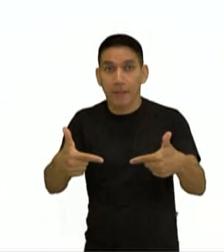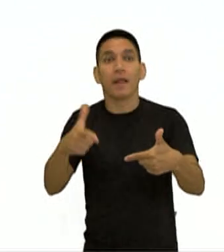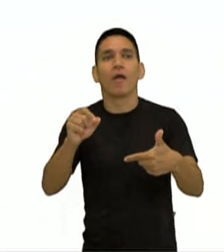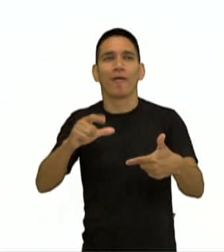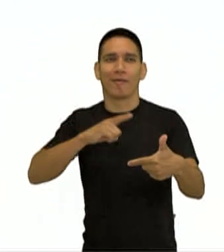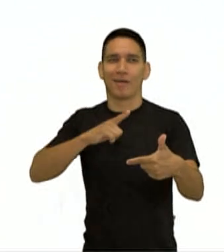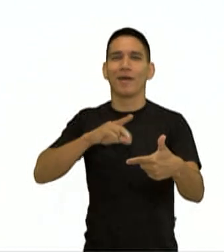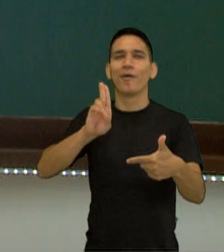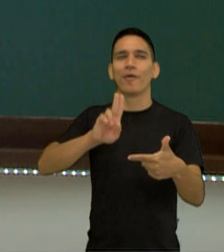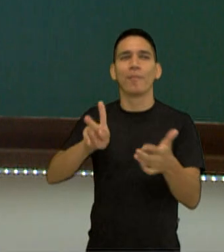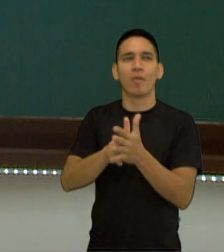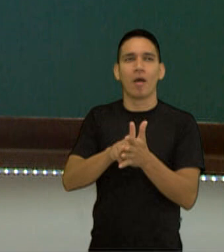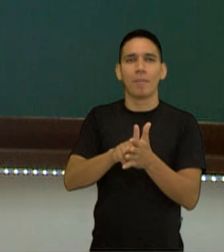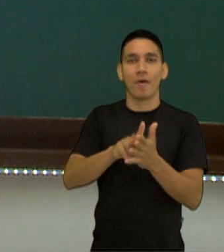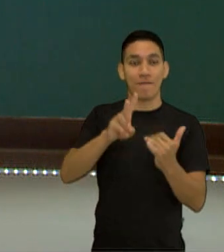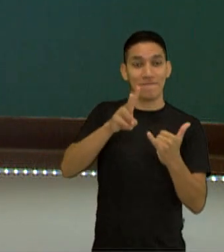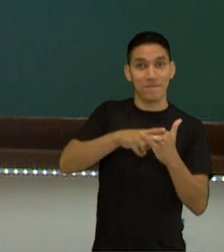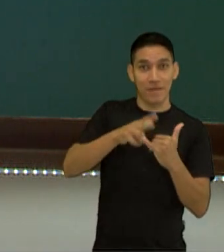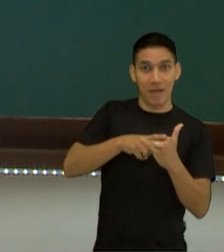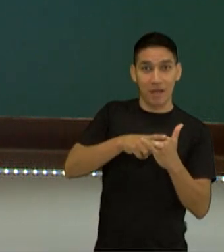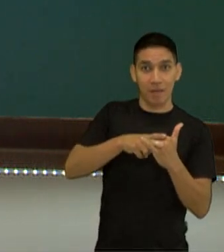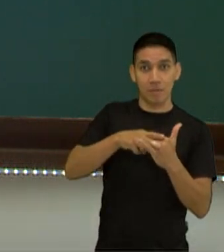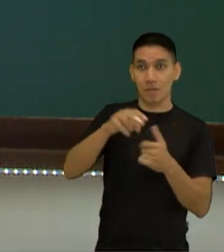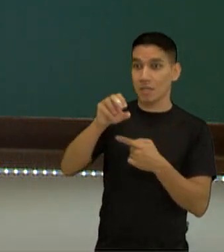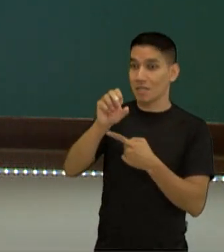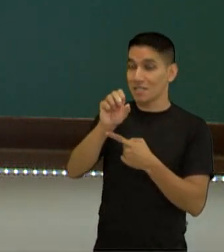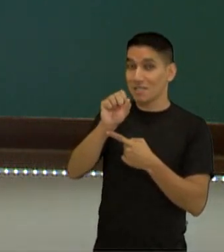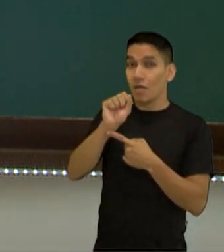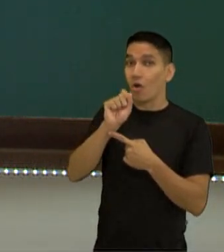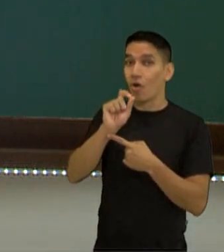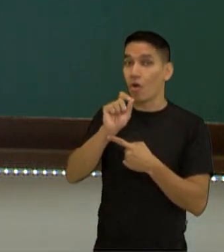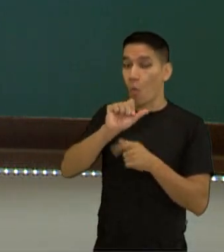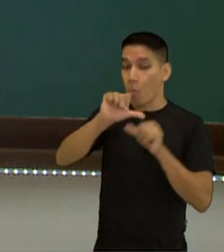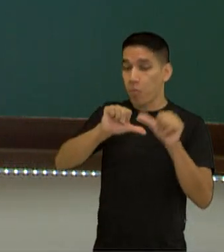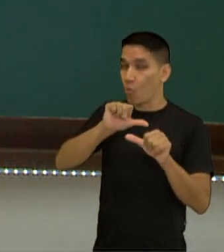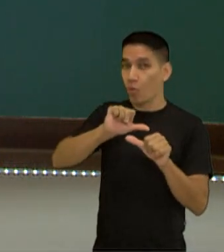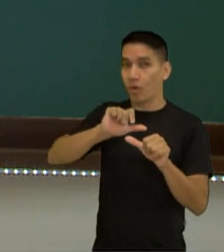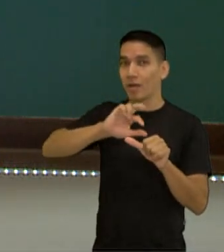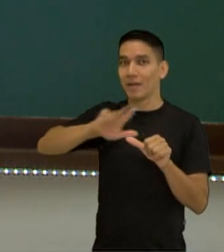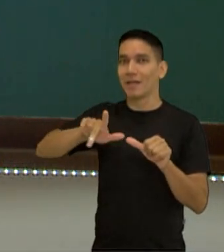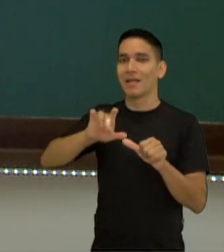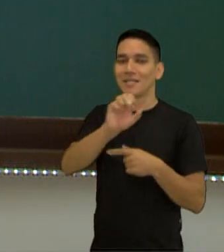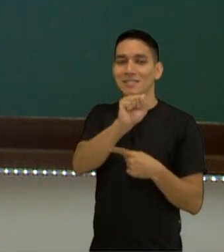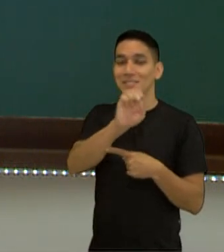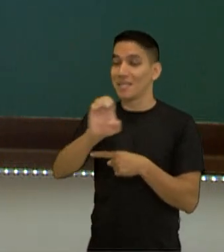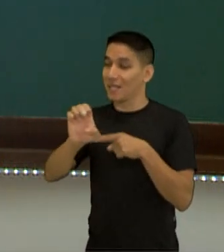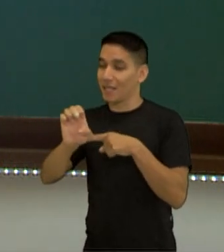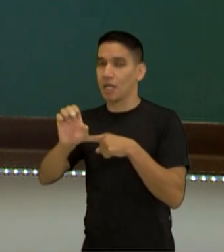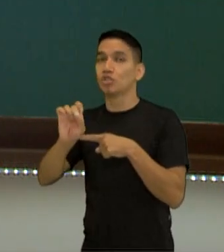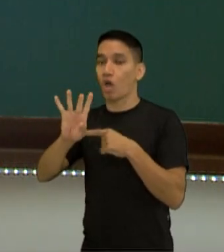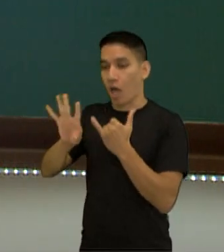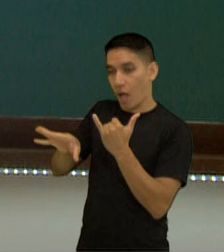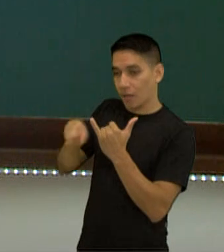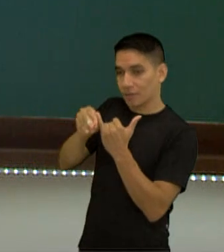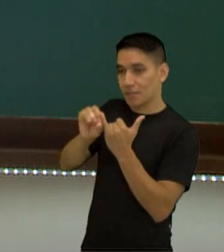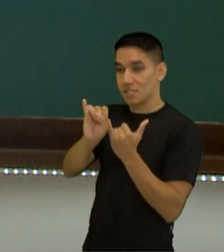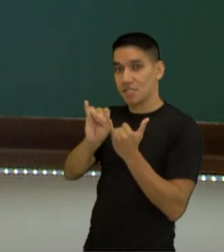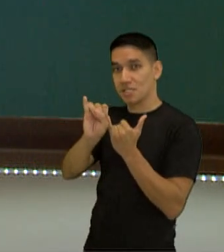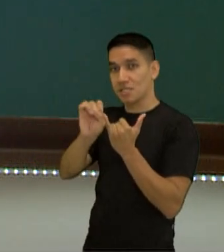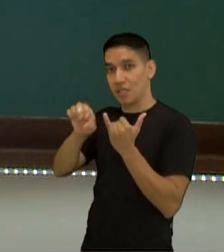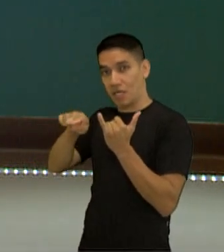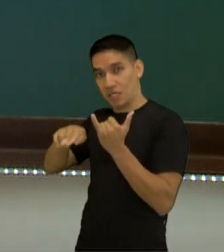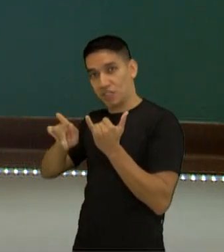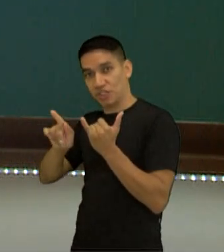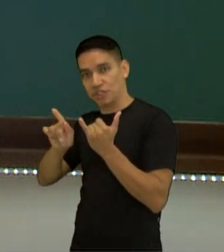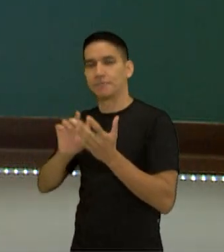vamos ter o verbo se, nós não mudamos ele, só adicionamos o ing. E nesse caso,